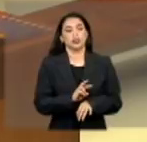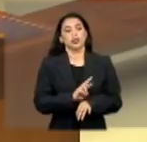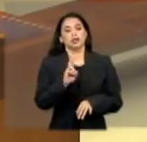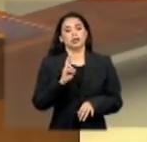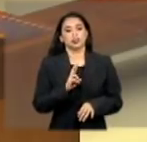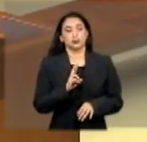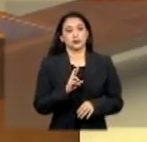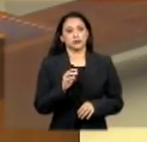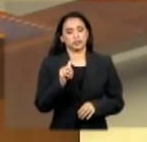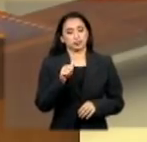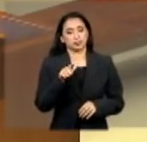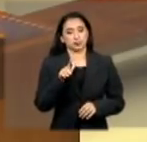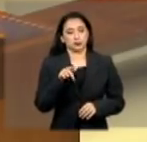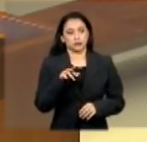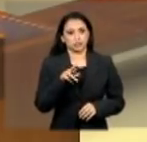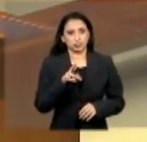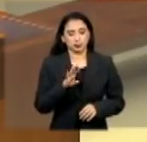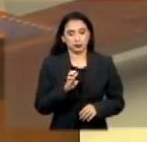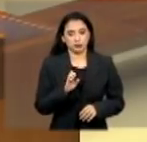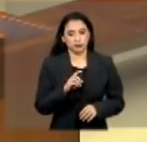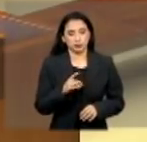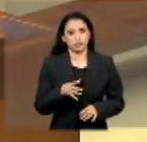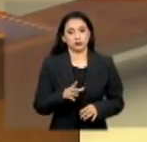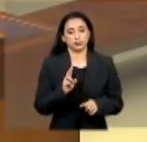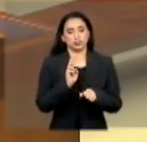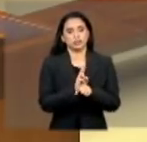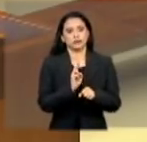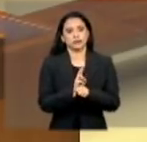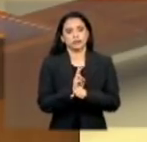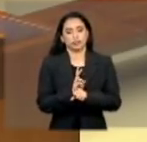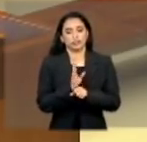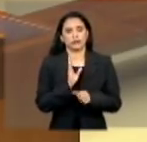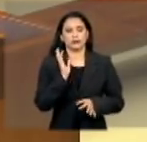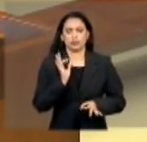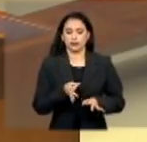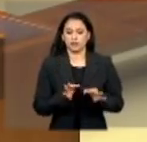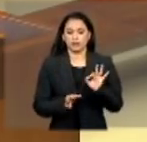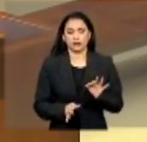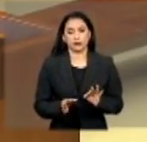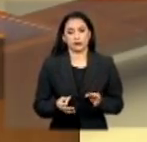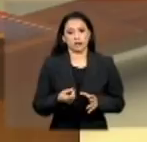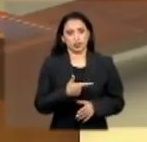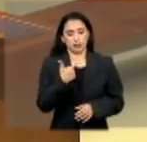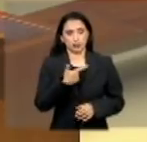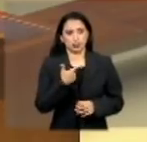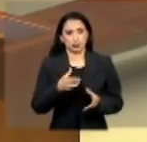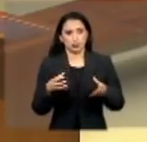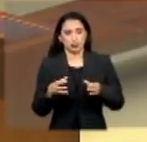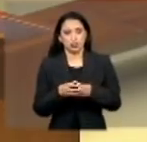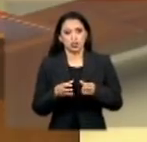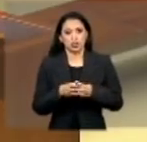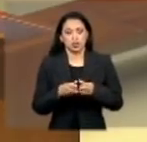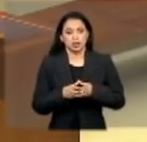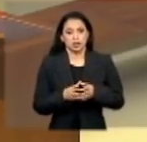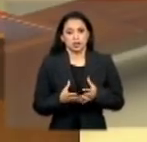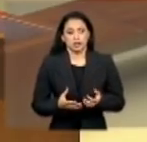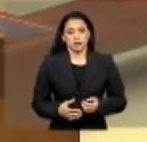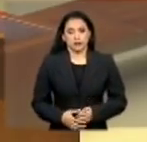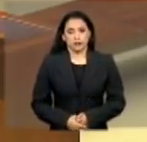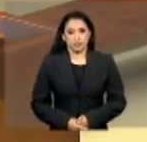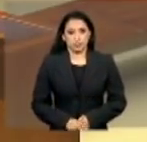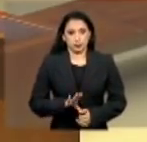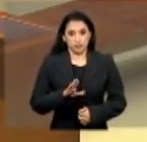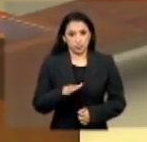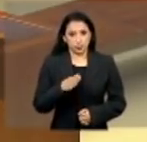defendeu o caso já julgado na 2ª turma agiu muito bem o magistrado ao quando